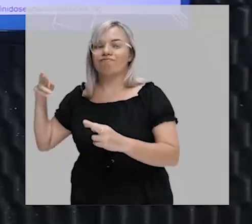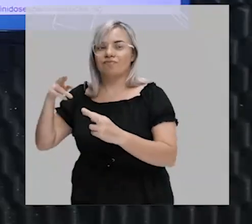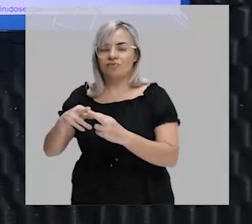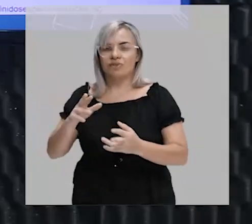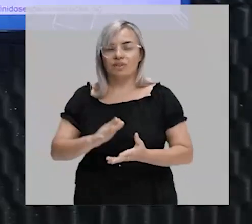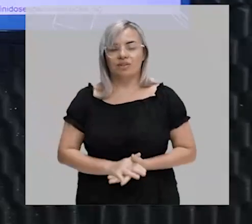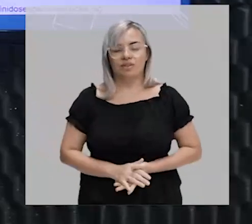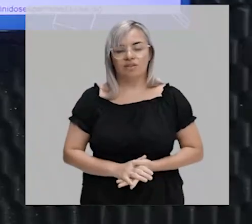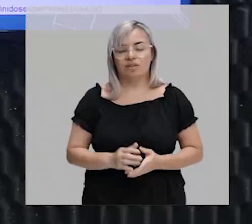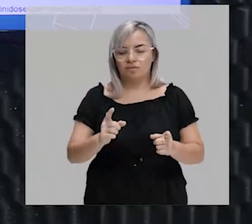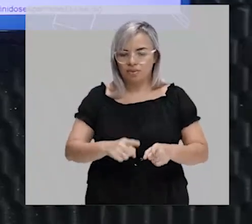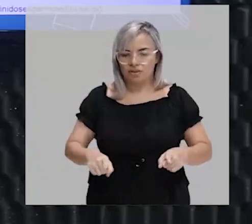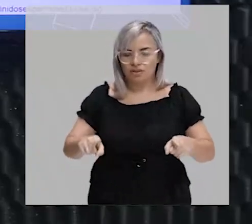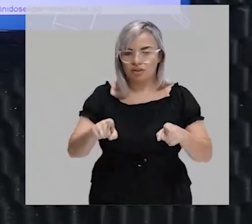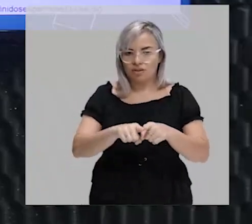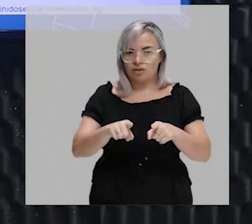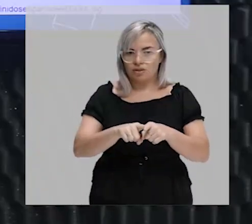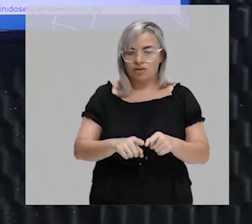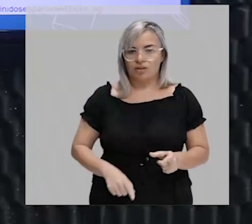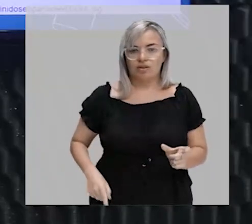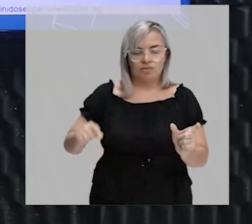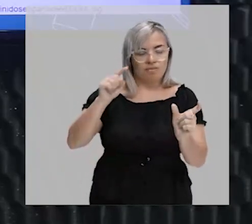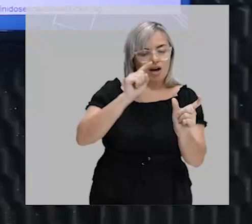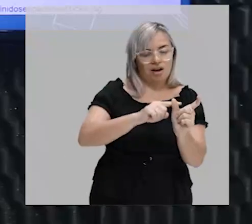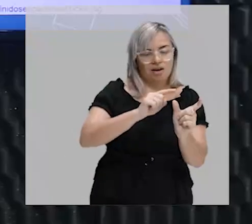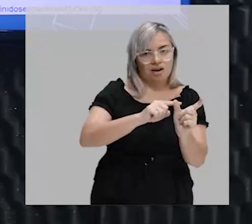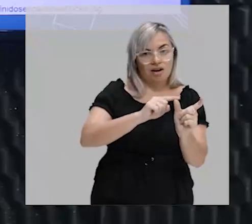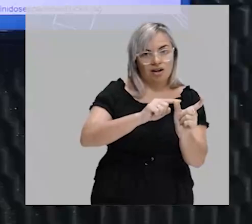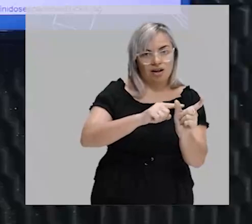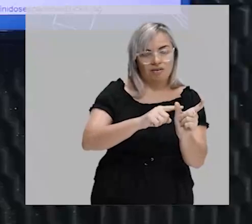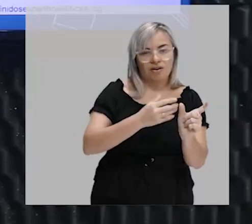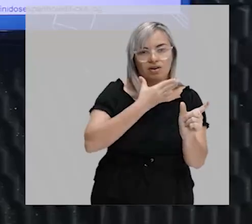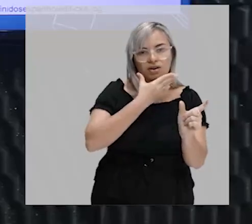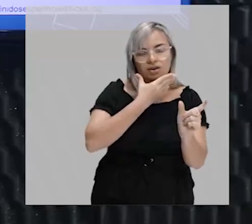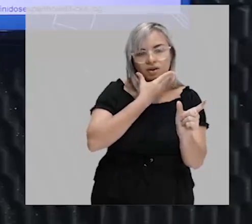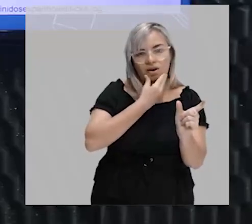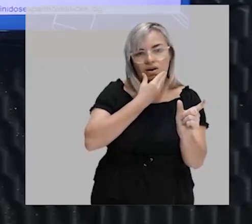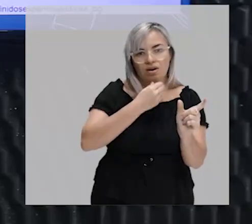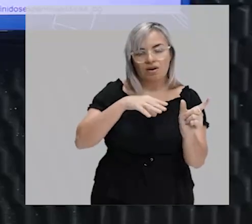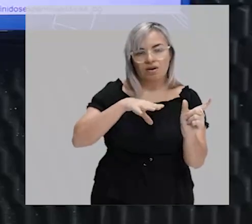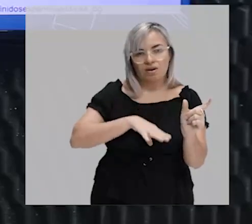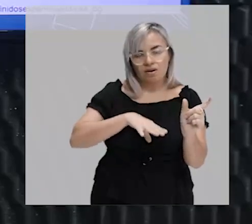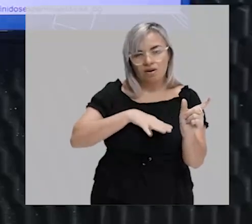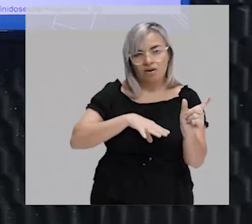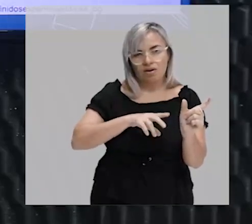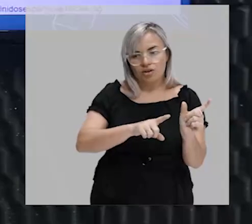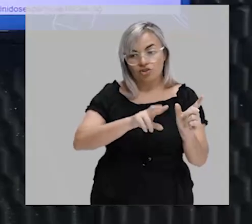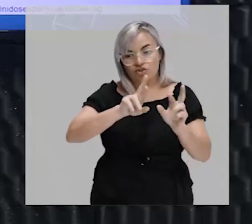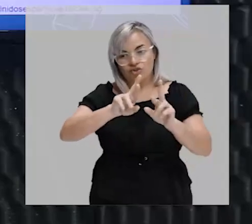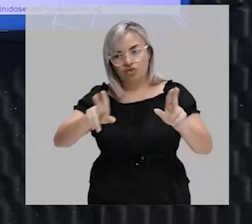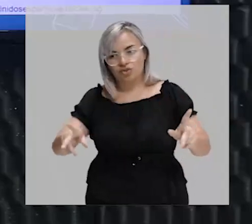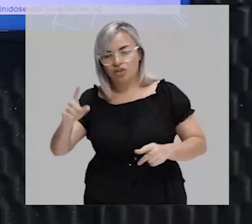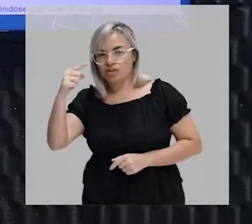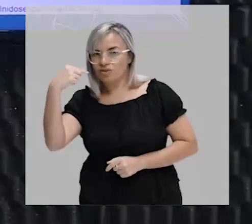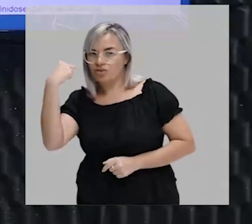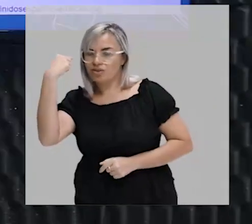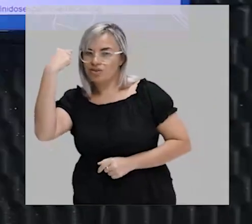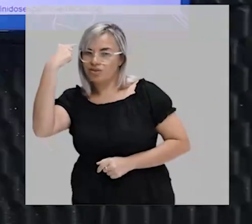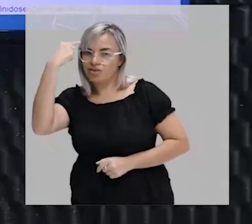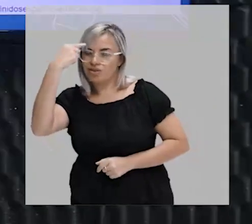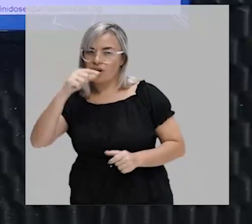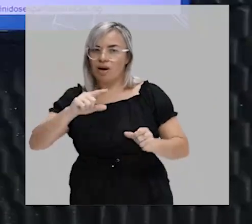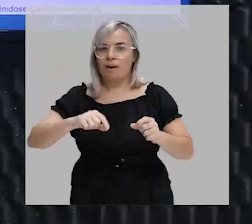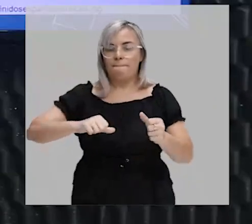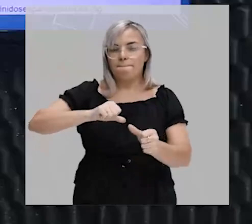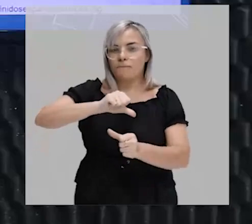tenho palavras que são masculinas em português e que em espanhol elas se tornam femininas